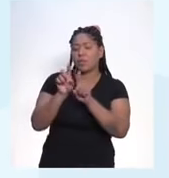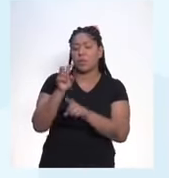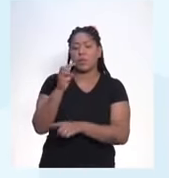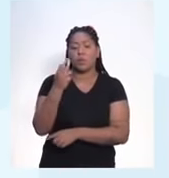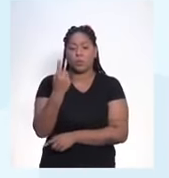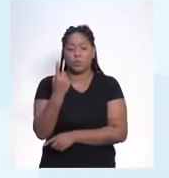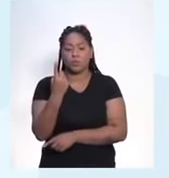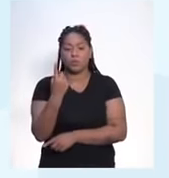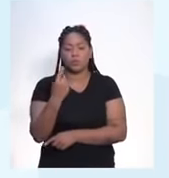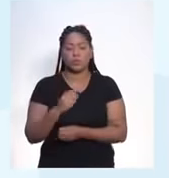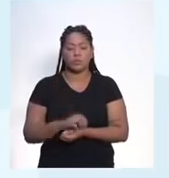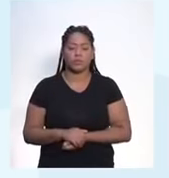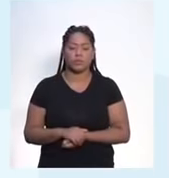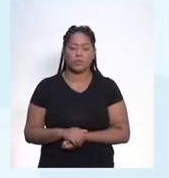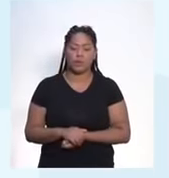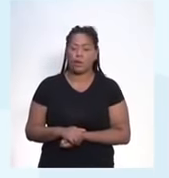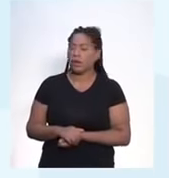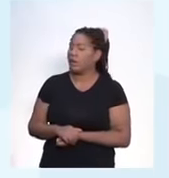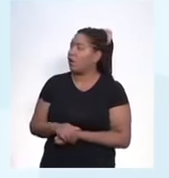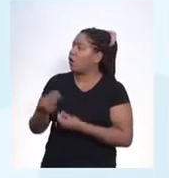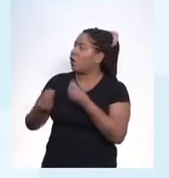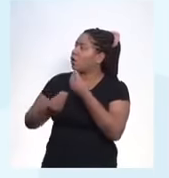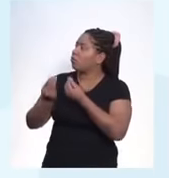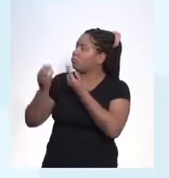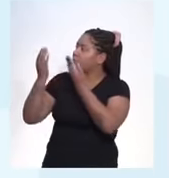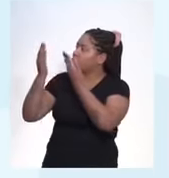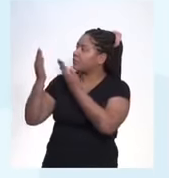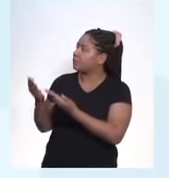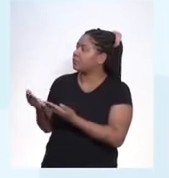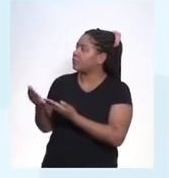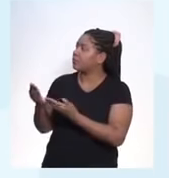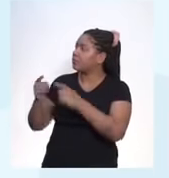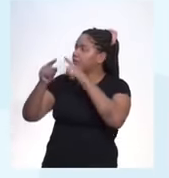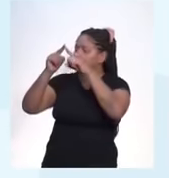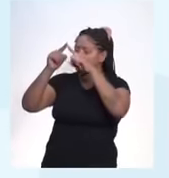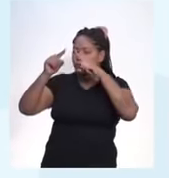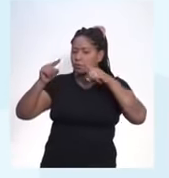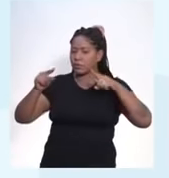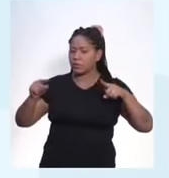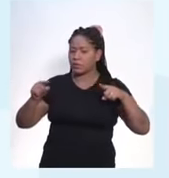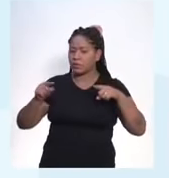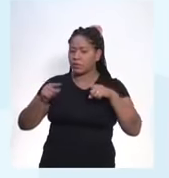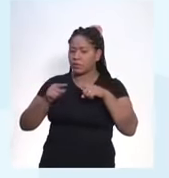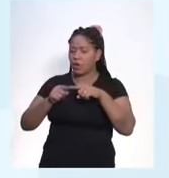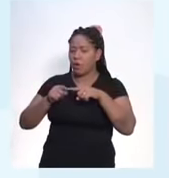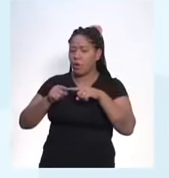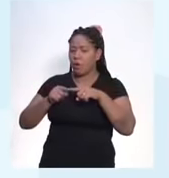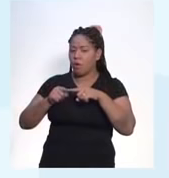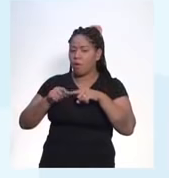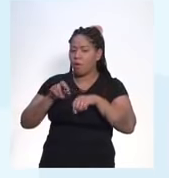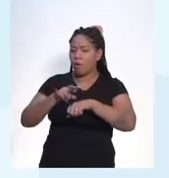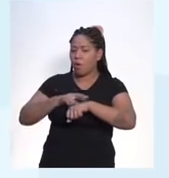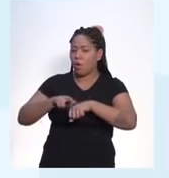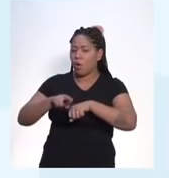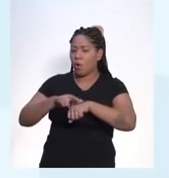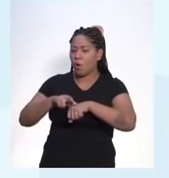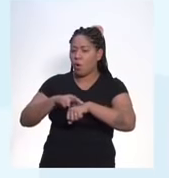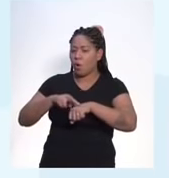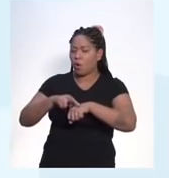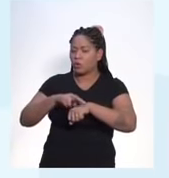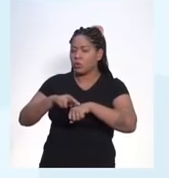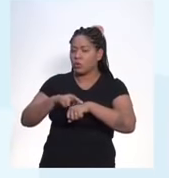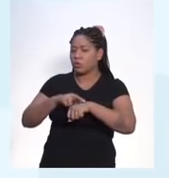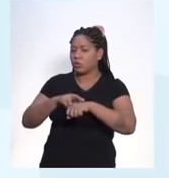Vamos tentar ver no plano como ficou então aí ao triângulo e roxo Vocês estão vendo aí ele é a minha